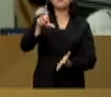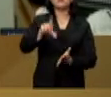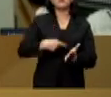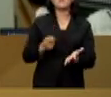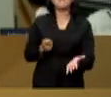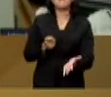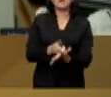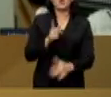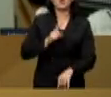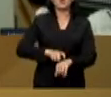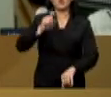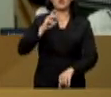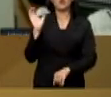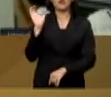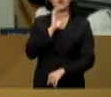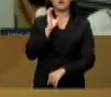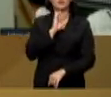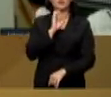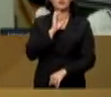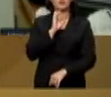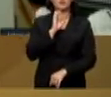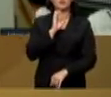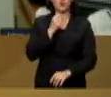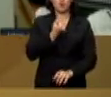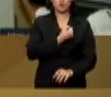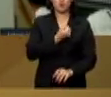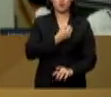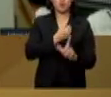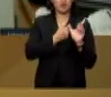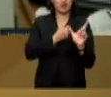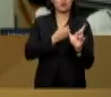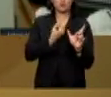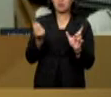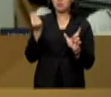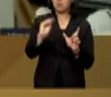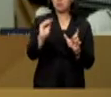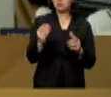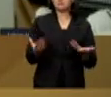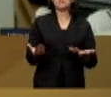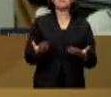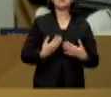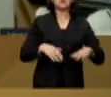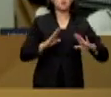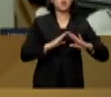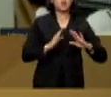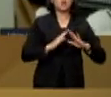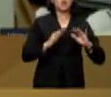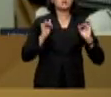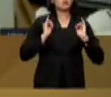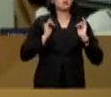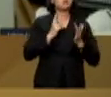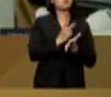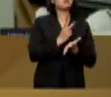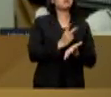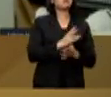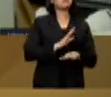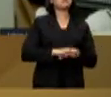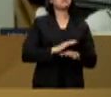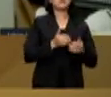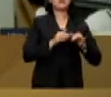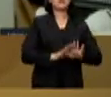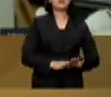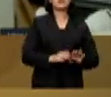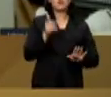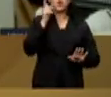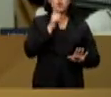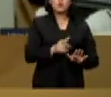também eletrônica de lançamento em seu cartão de crédito. Sem sair de sua residência, o cidadão efetua uma compra de fornecedor situado em